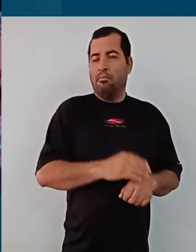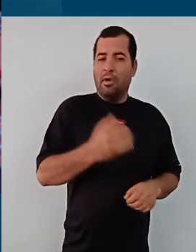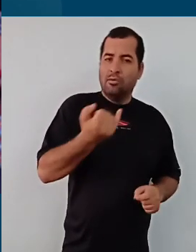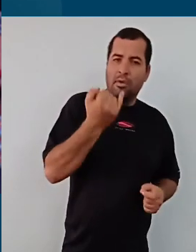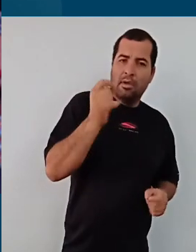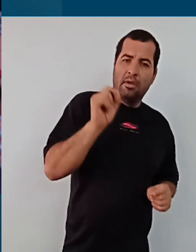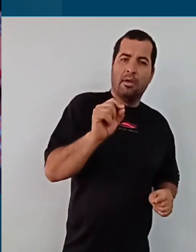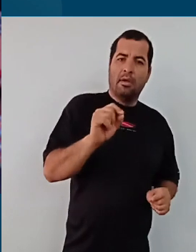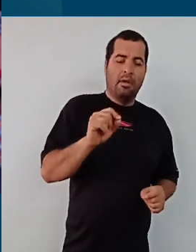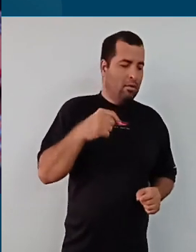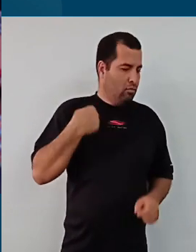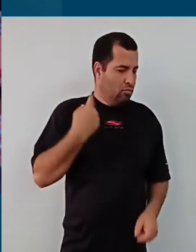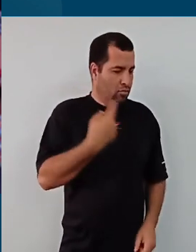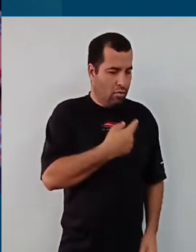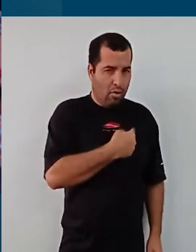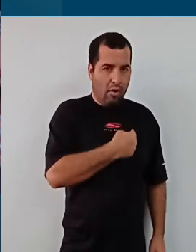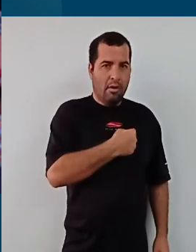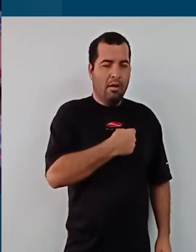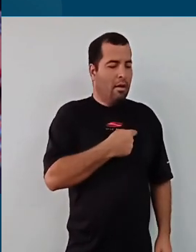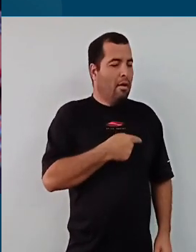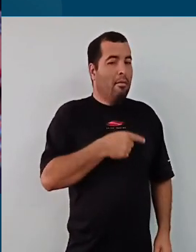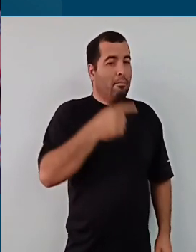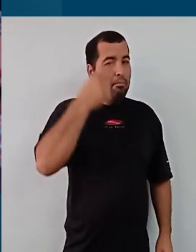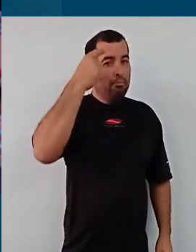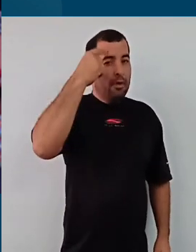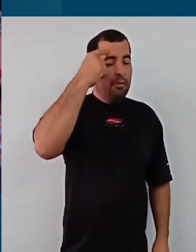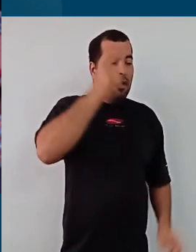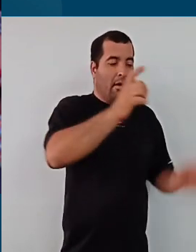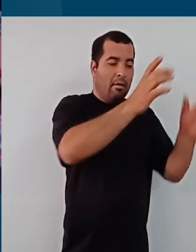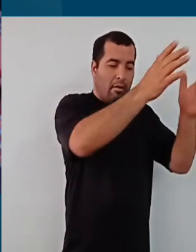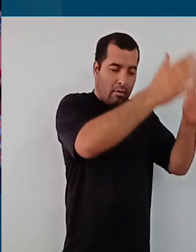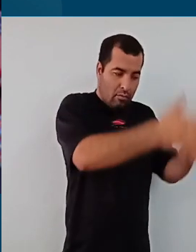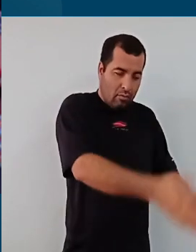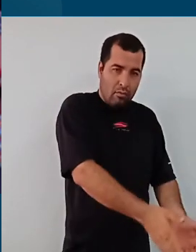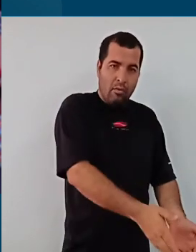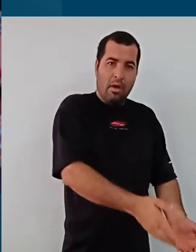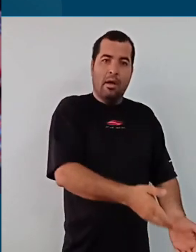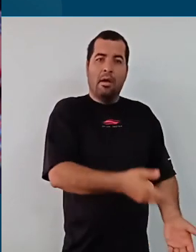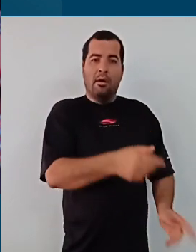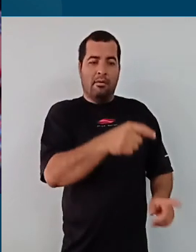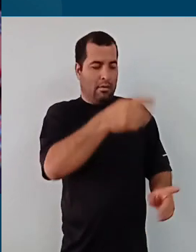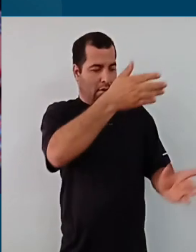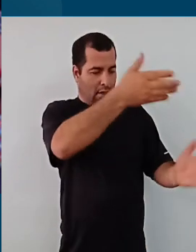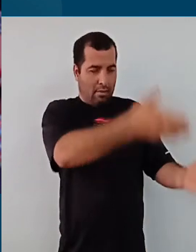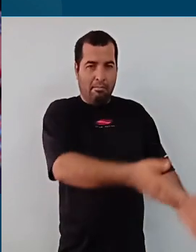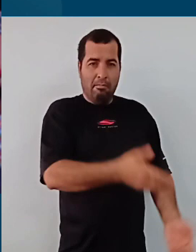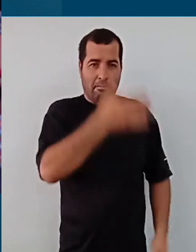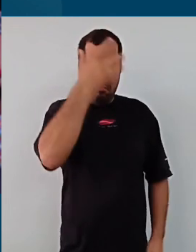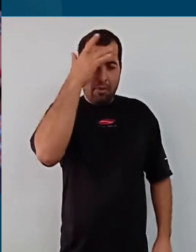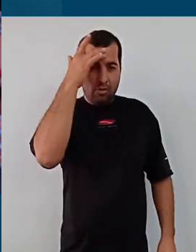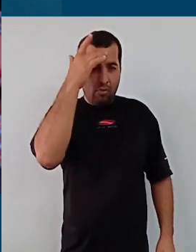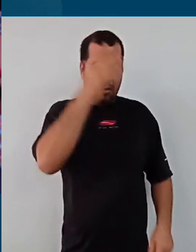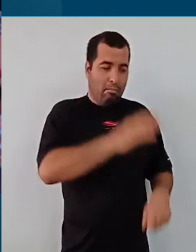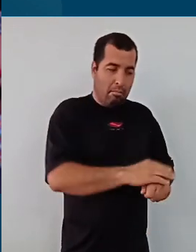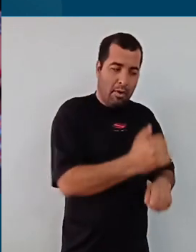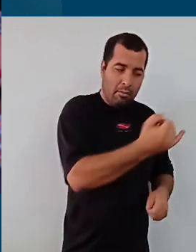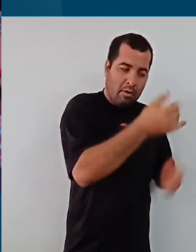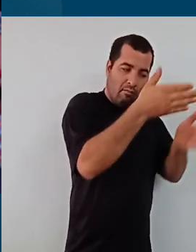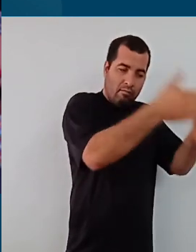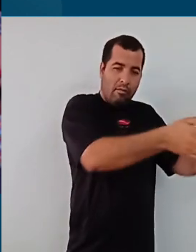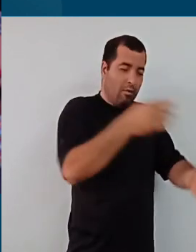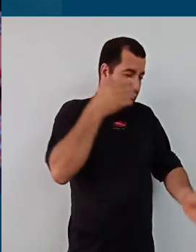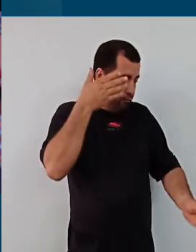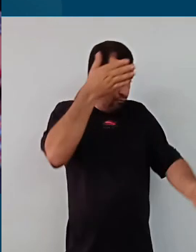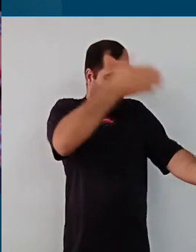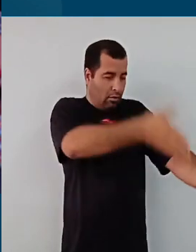nunca, a gente precisa colocar a criança no centro, né? O estudante no centro da aprendizagem, para pensar que ela é o nosso foco, né?